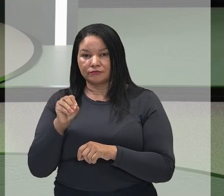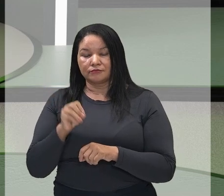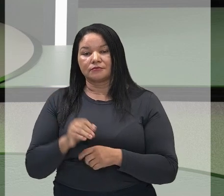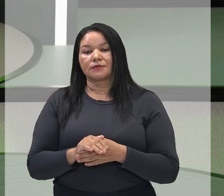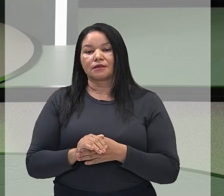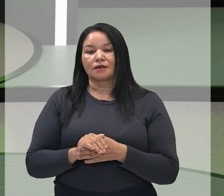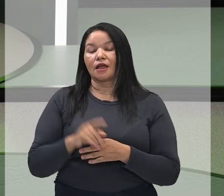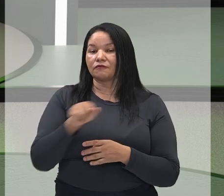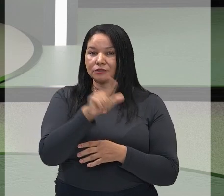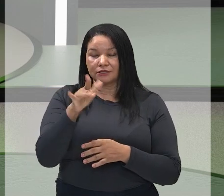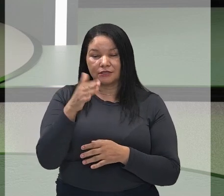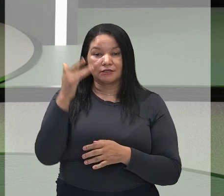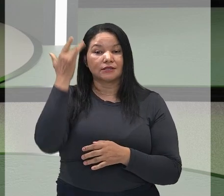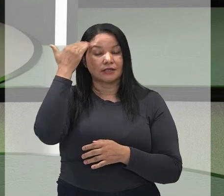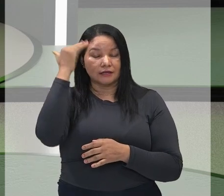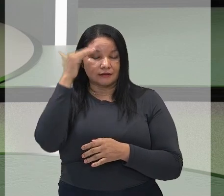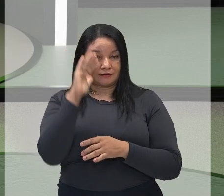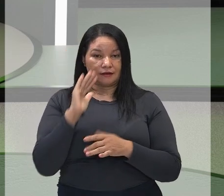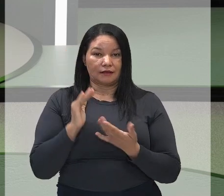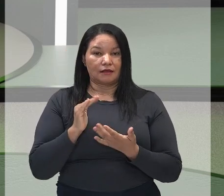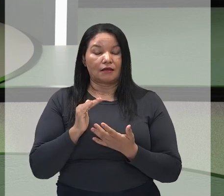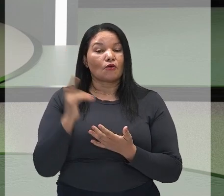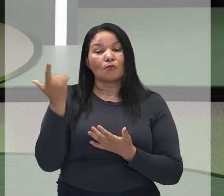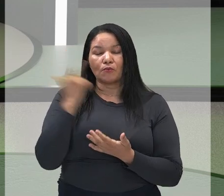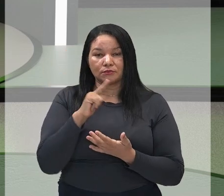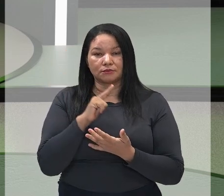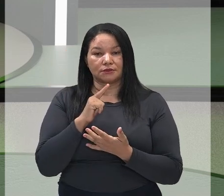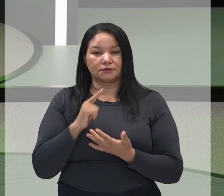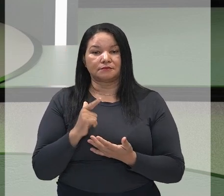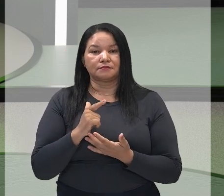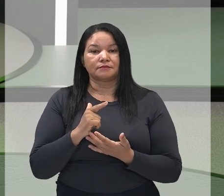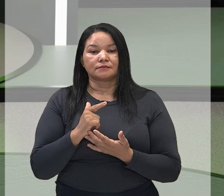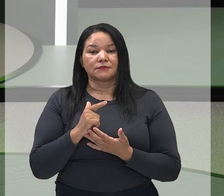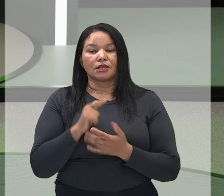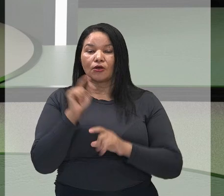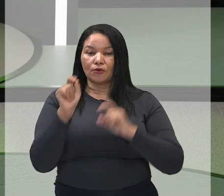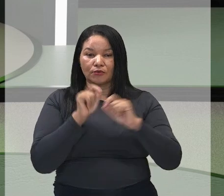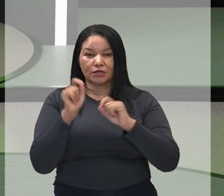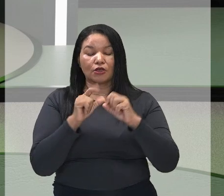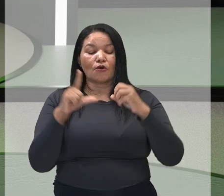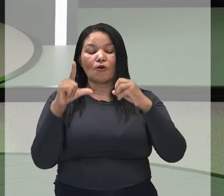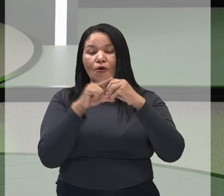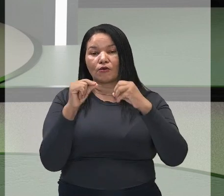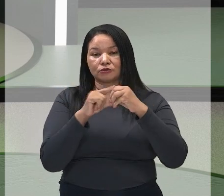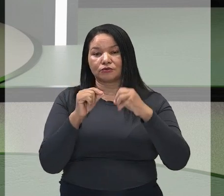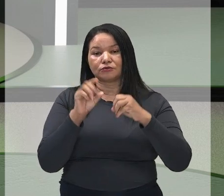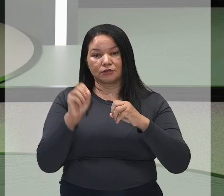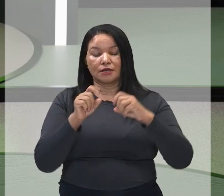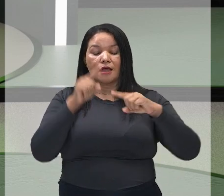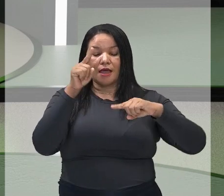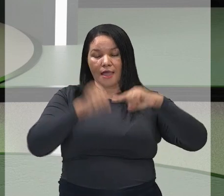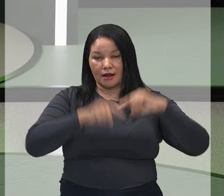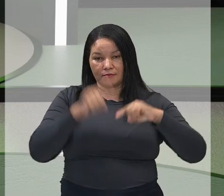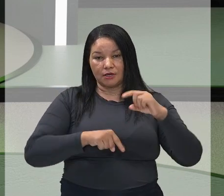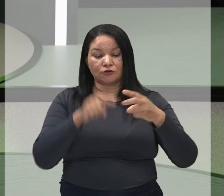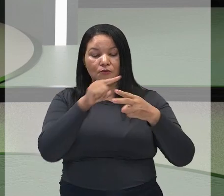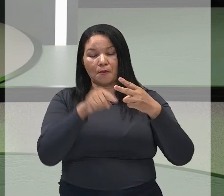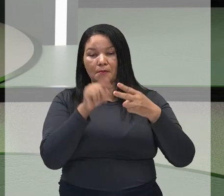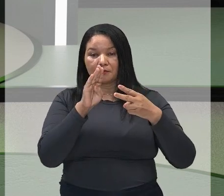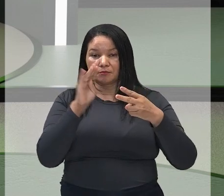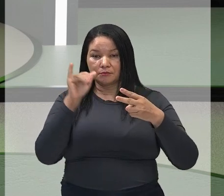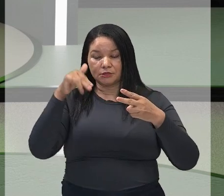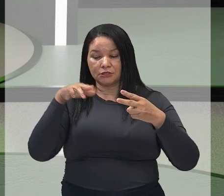para reforçar, né, para a gente entender de uma vez o que são os óxidos, né? São elementos binários formados por